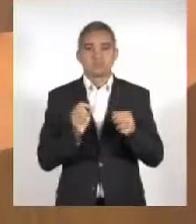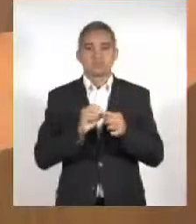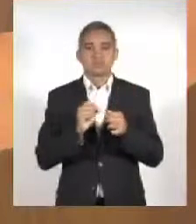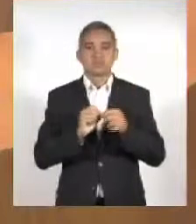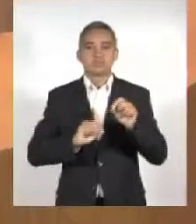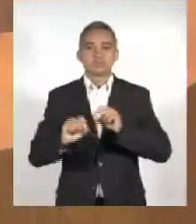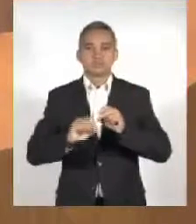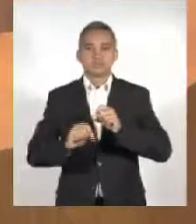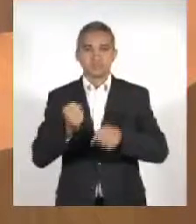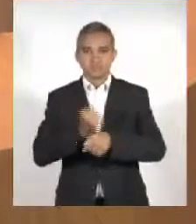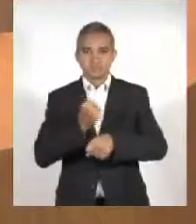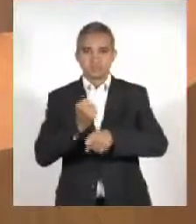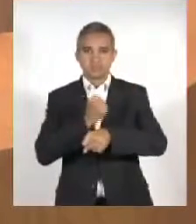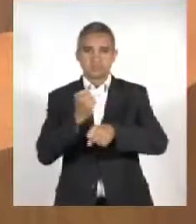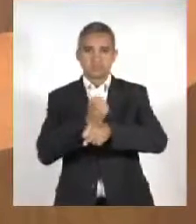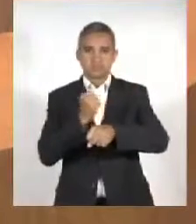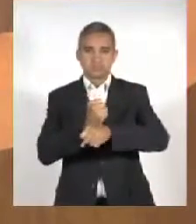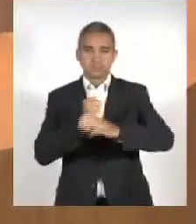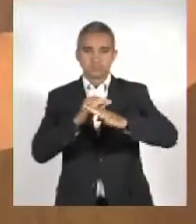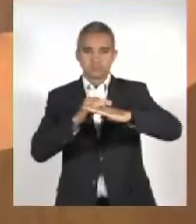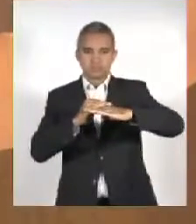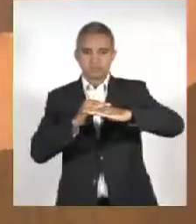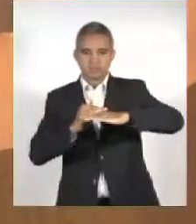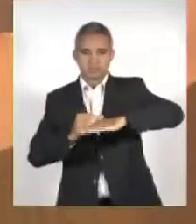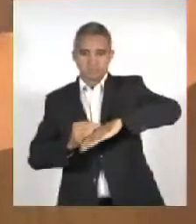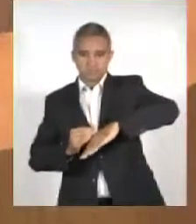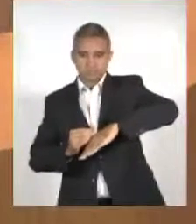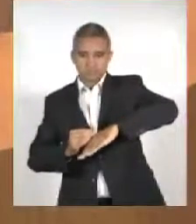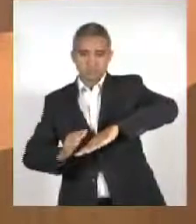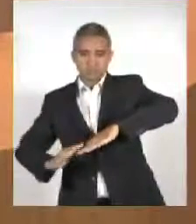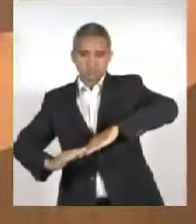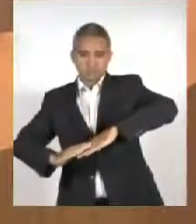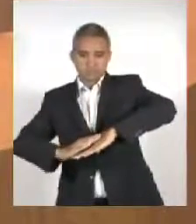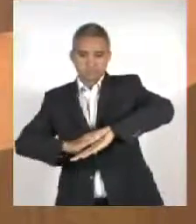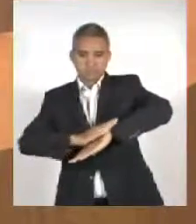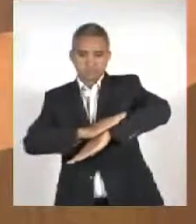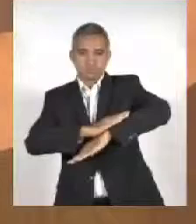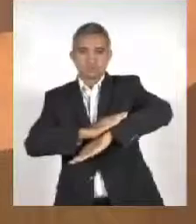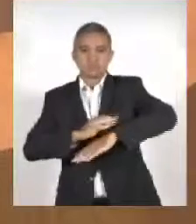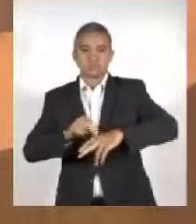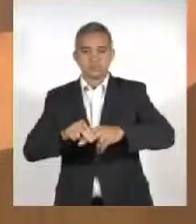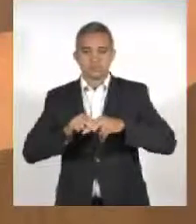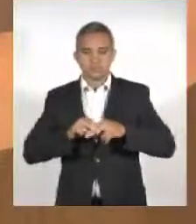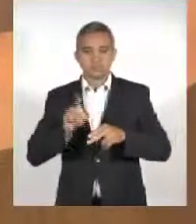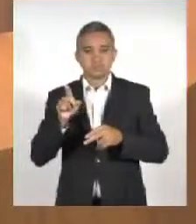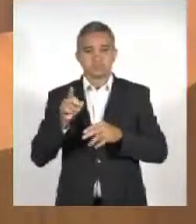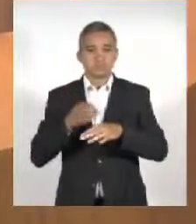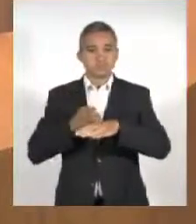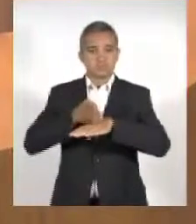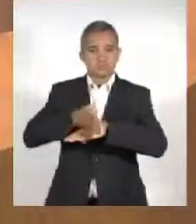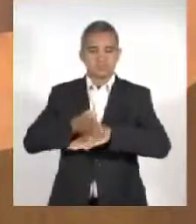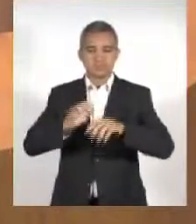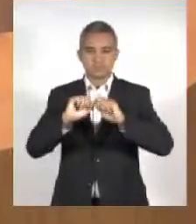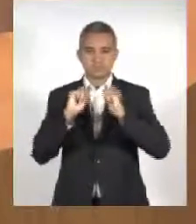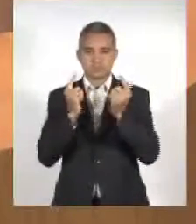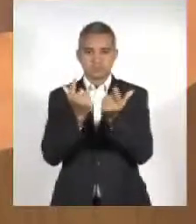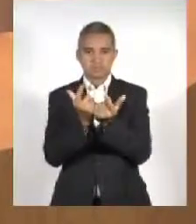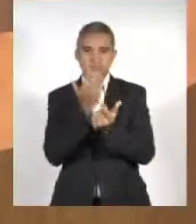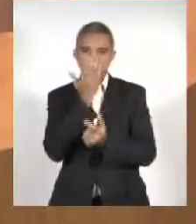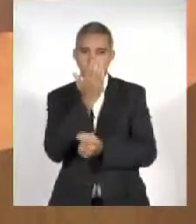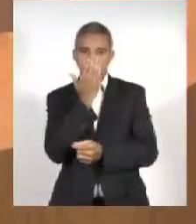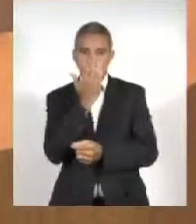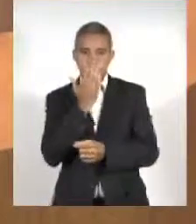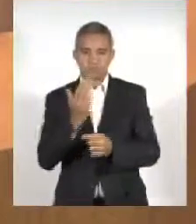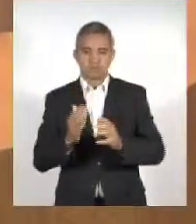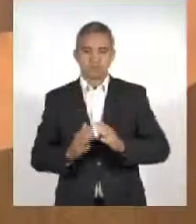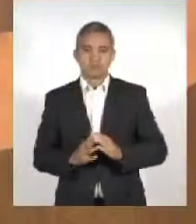rebaixamento de calçadas a fim de garantir a acessibilidade. Então, desde acesso, desde a entrada da Assembleia Legislativa, a percorrer